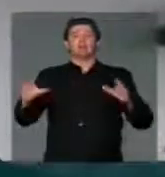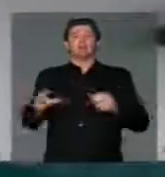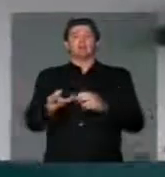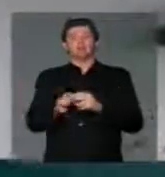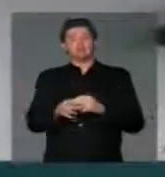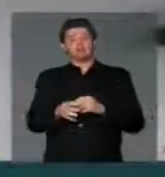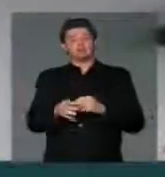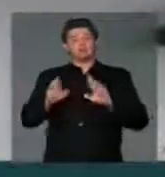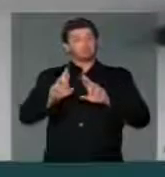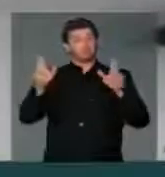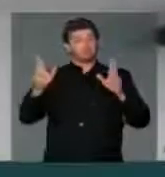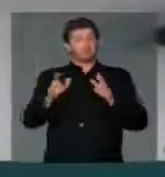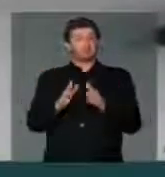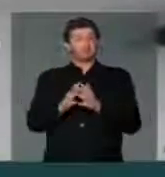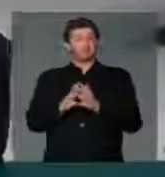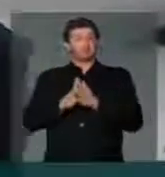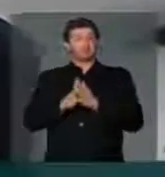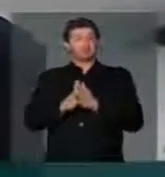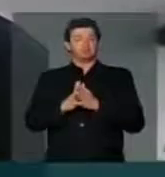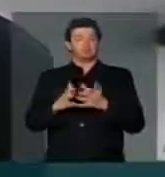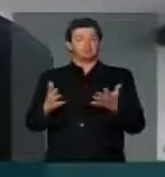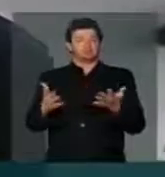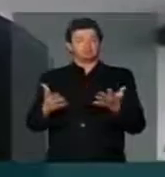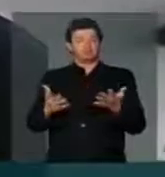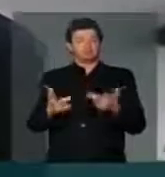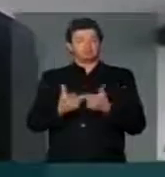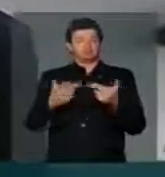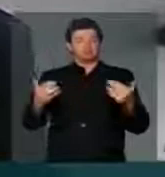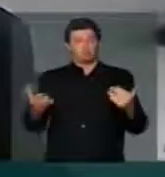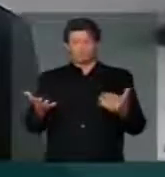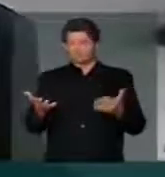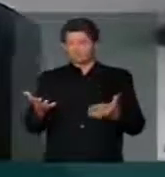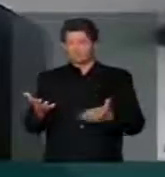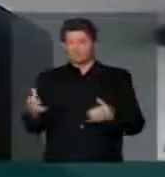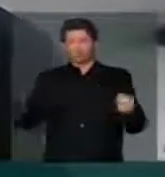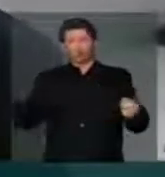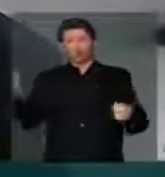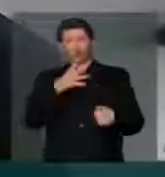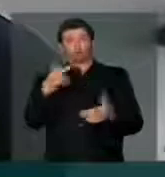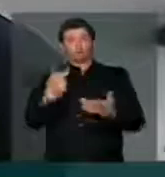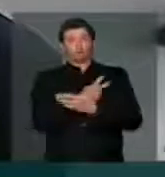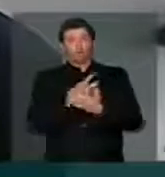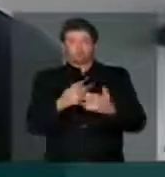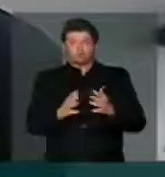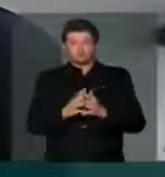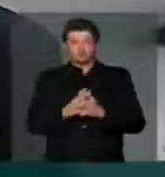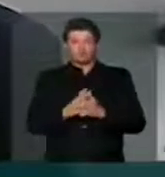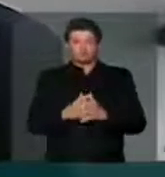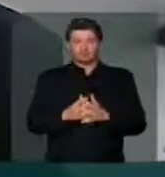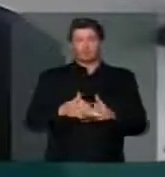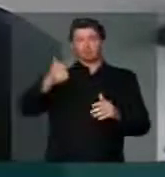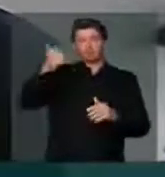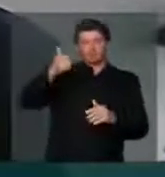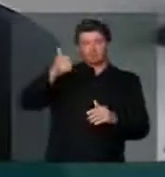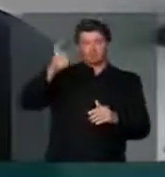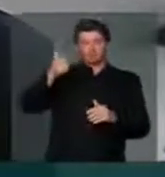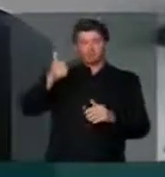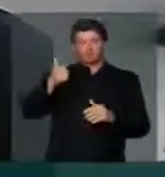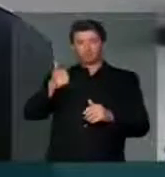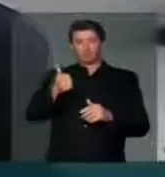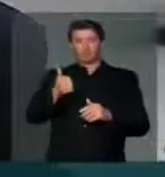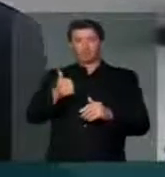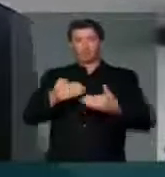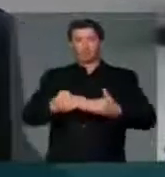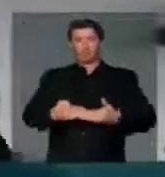absolutamente diferente. Fatos absolutamente inéditos aconteceram. O primeiro foi o tal muro de